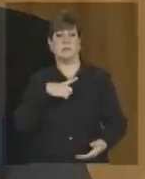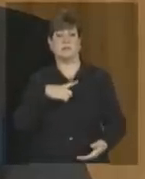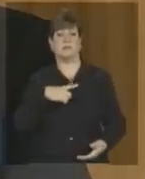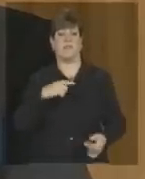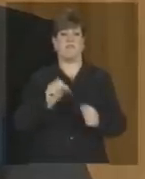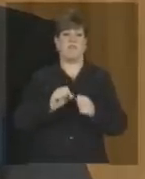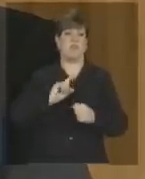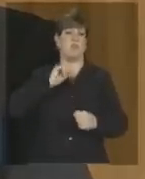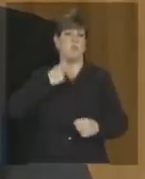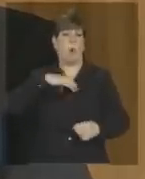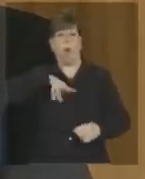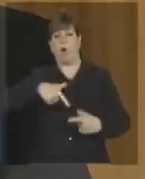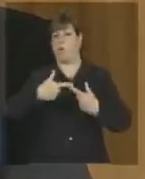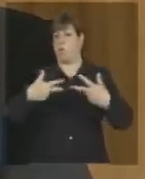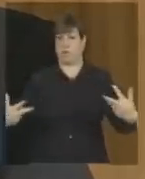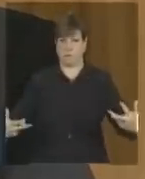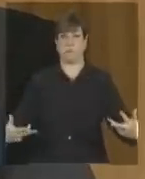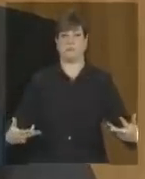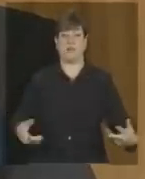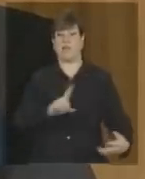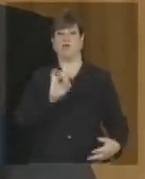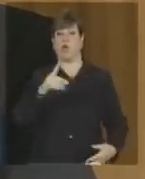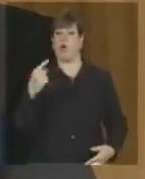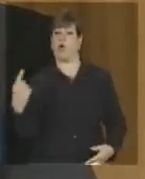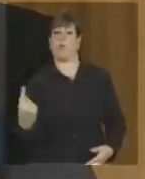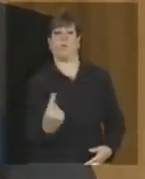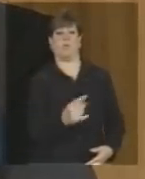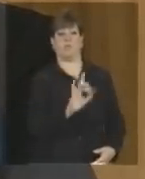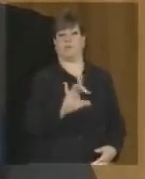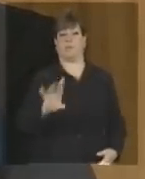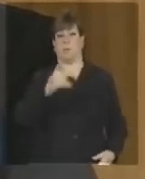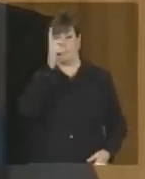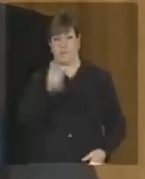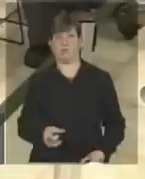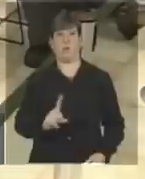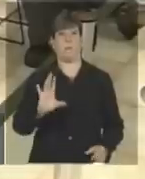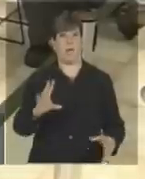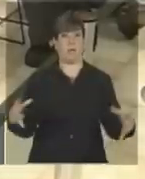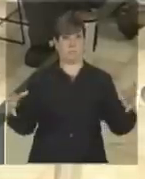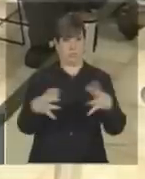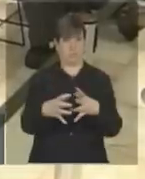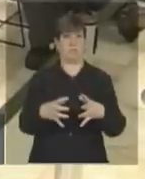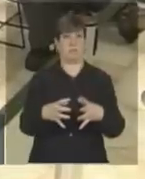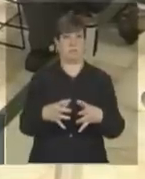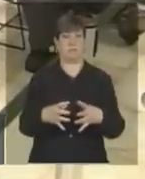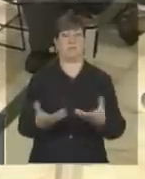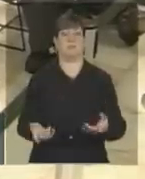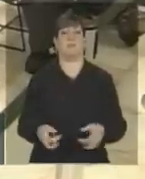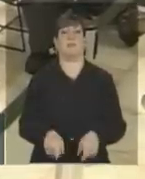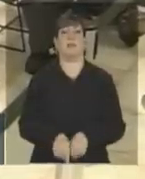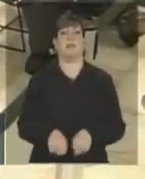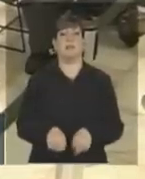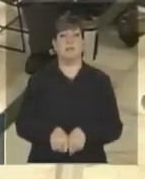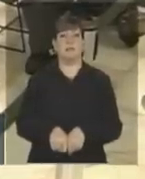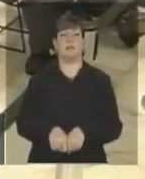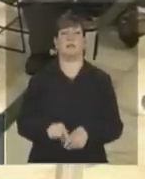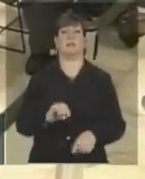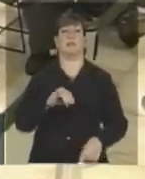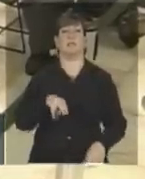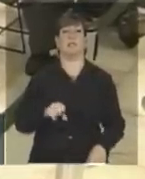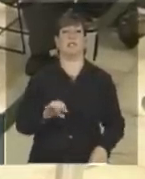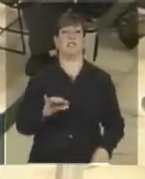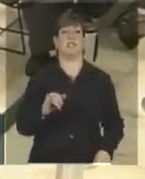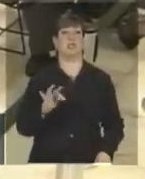cometendo corrupção, e não apenas indivíduos. Essa é muito importante, porque, você sabe, nós falamos de uma série das